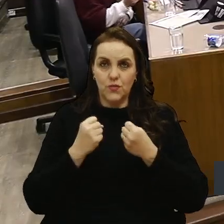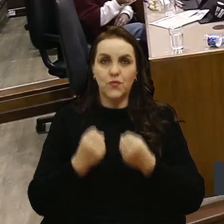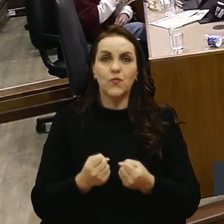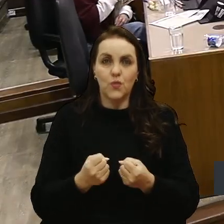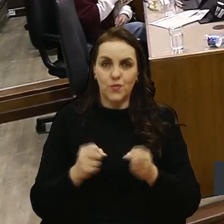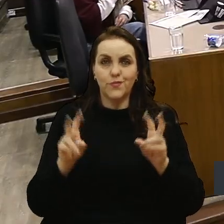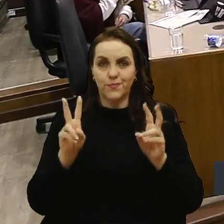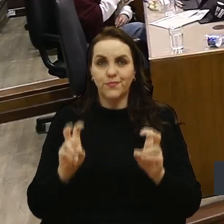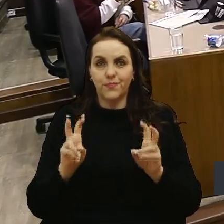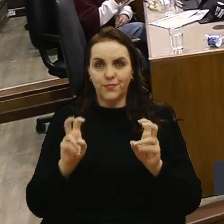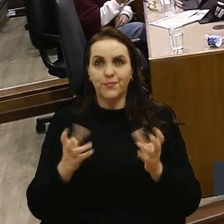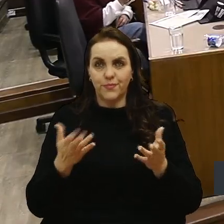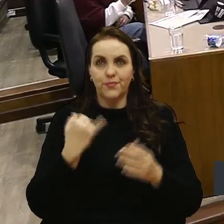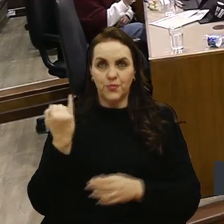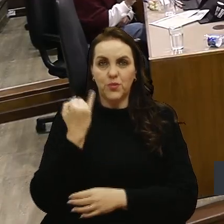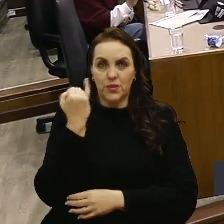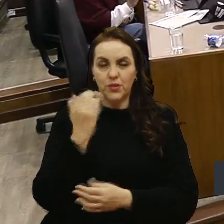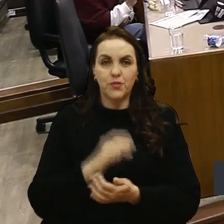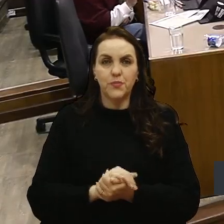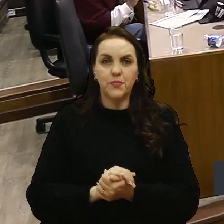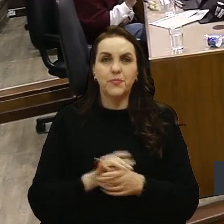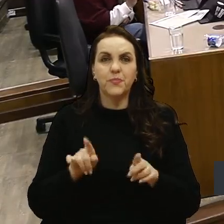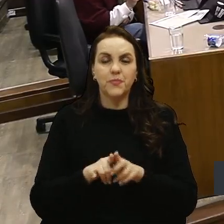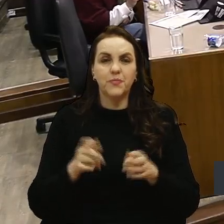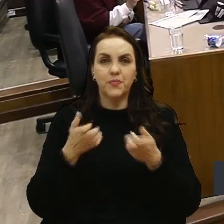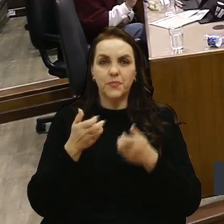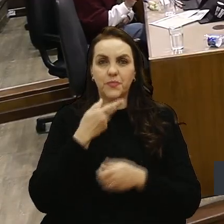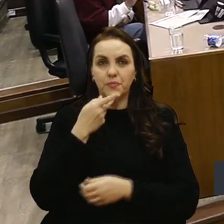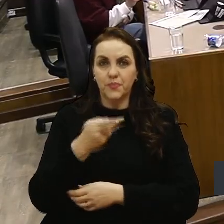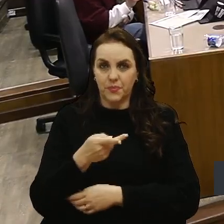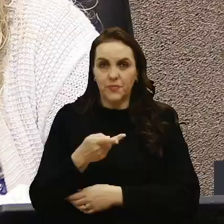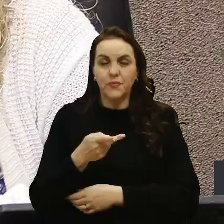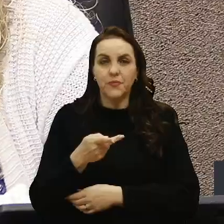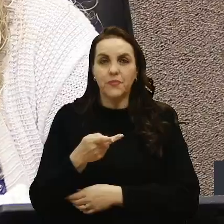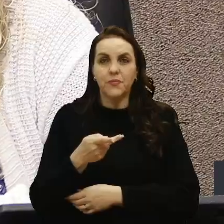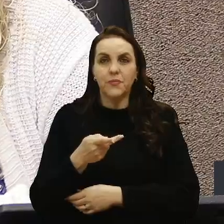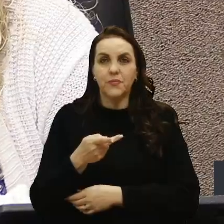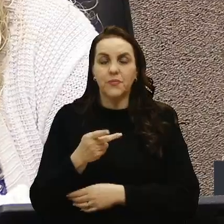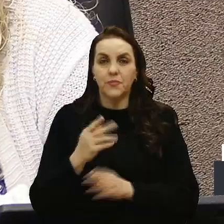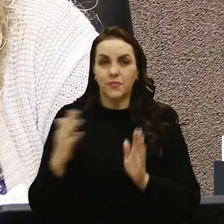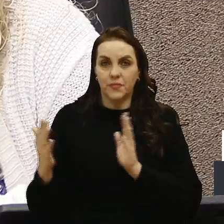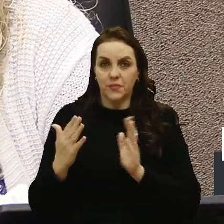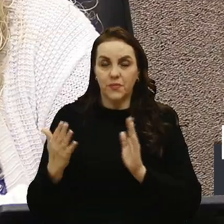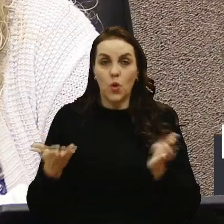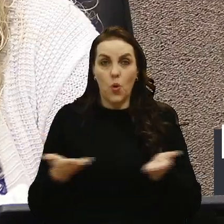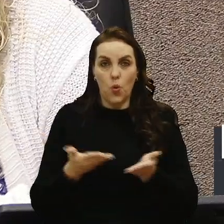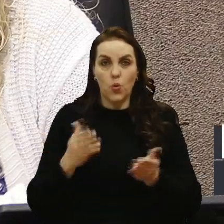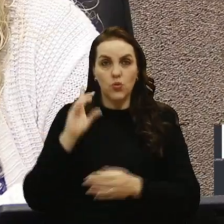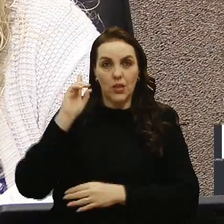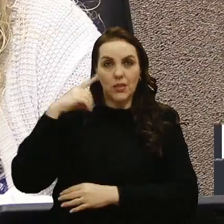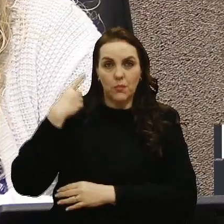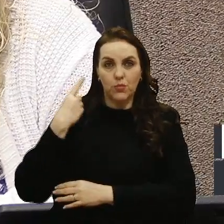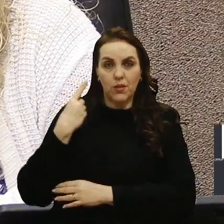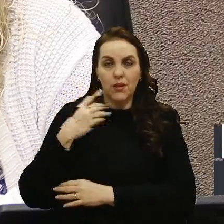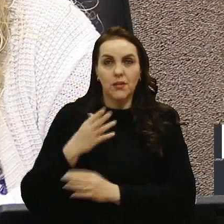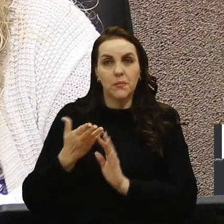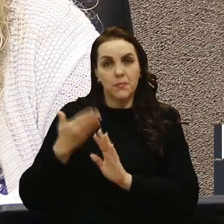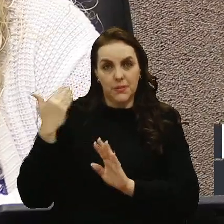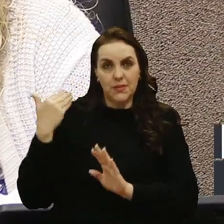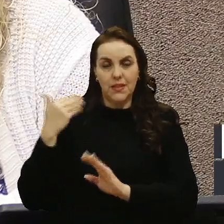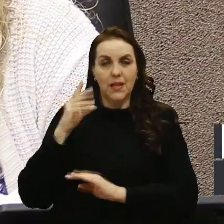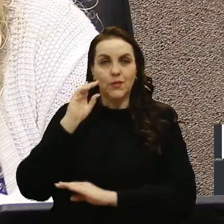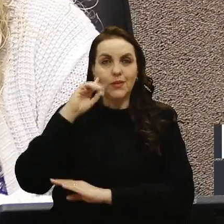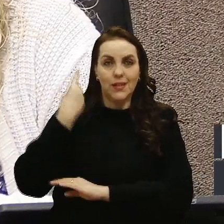causa tão importante. E queria dizer que na época que a hoje deputada, na época vereadora, presidente dessa casa,